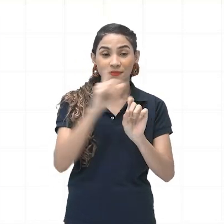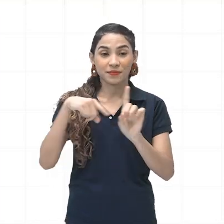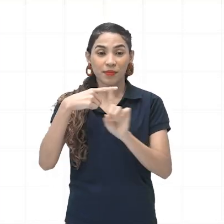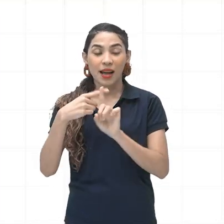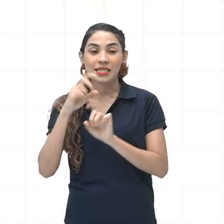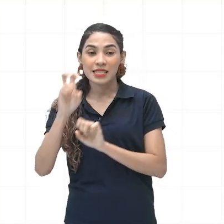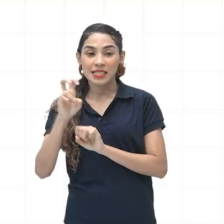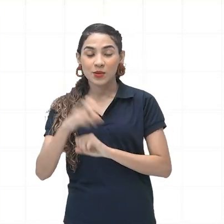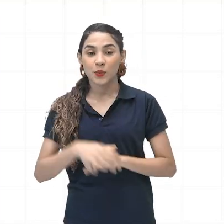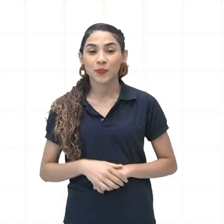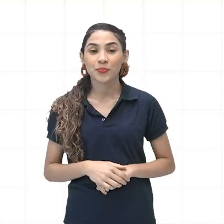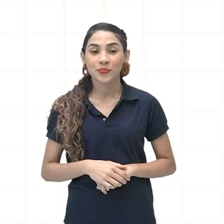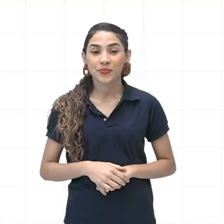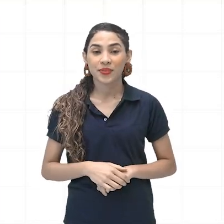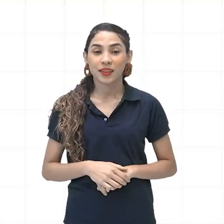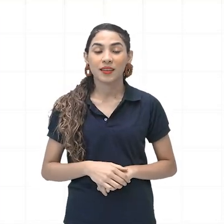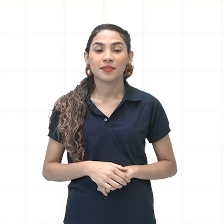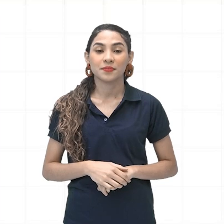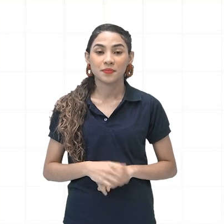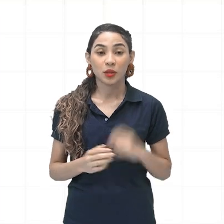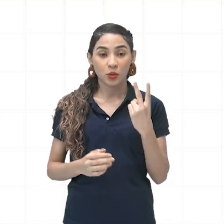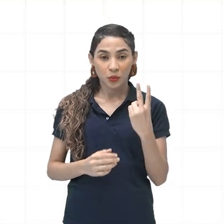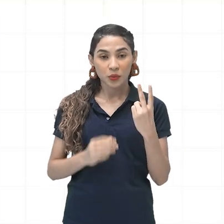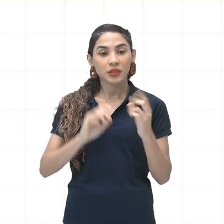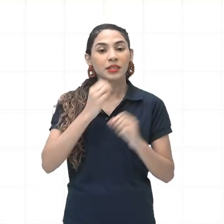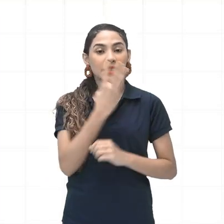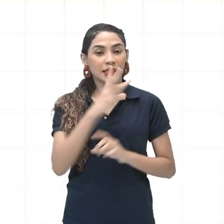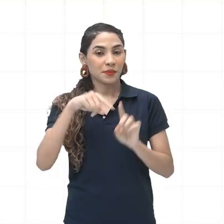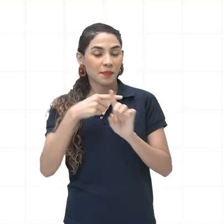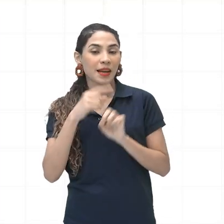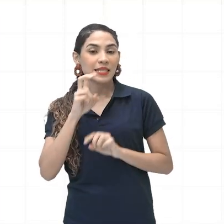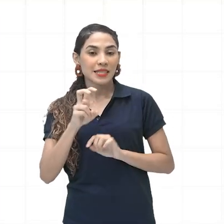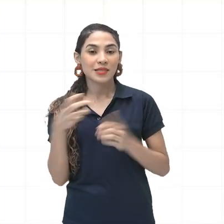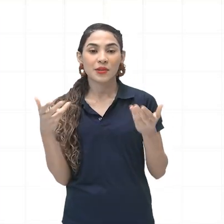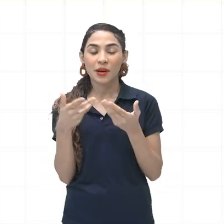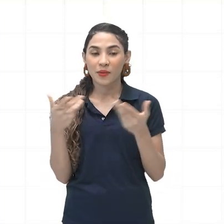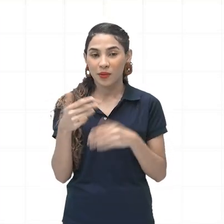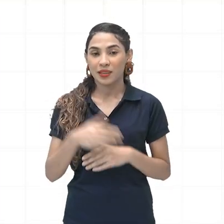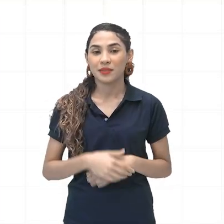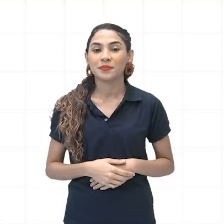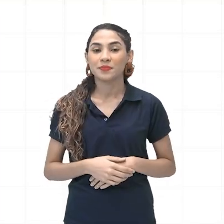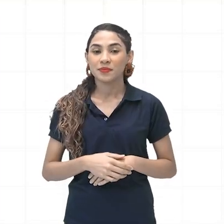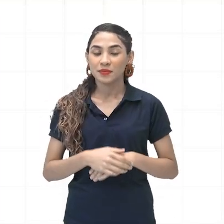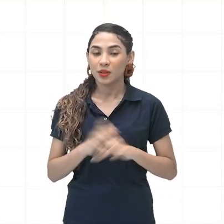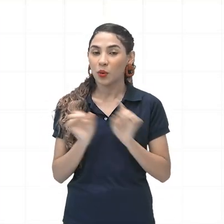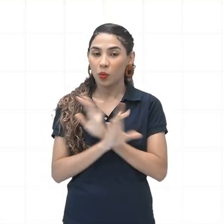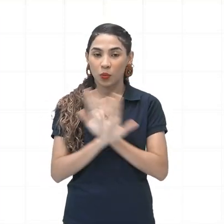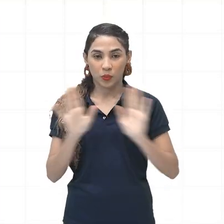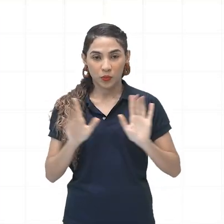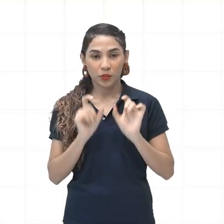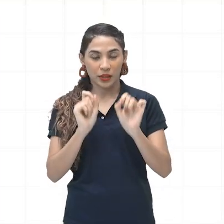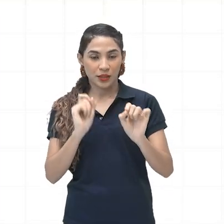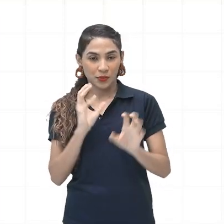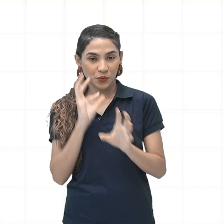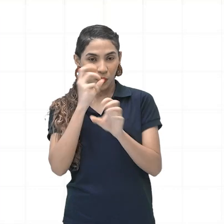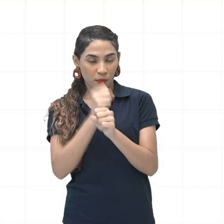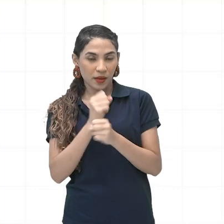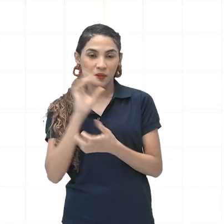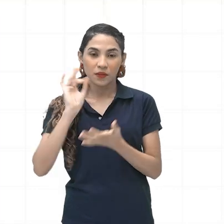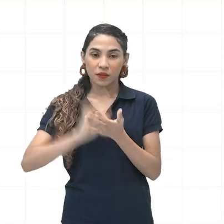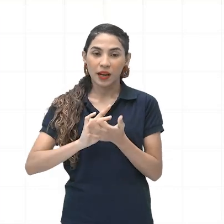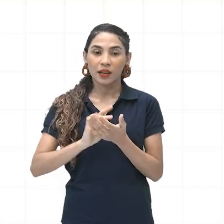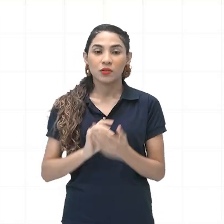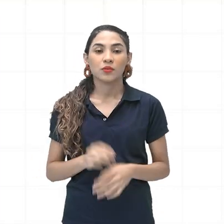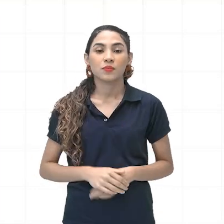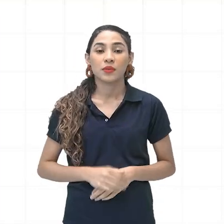o expoente 3 com o expoente 5. E agora eu concluo somando aí, de fato, 3